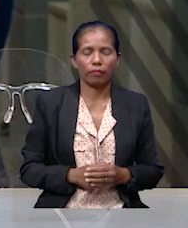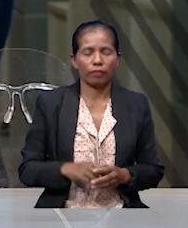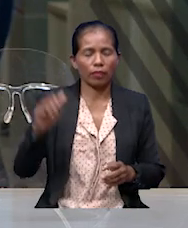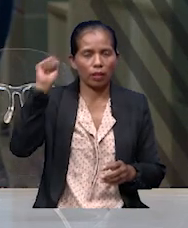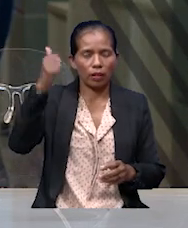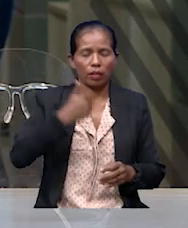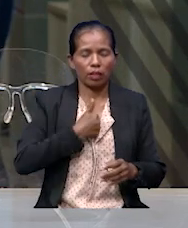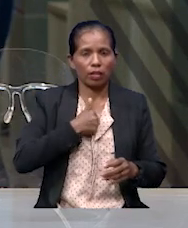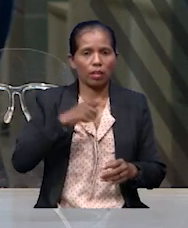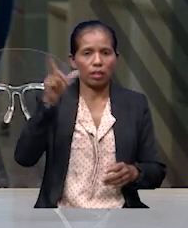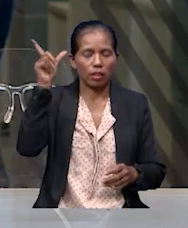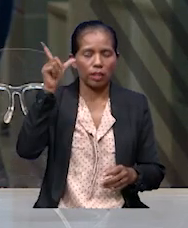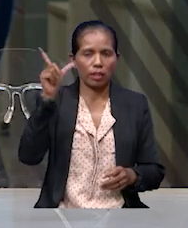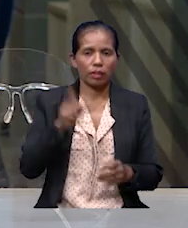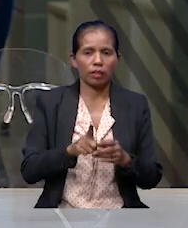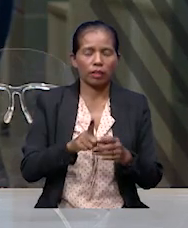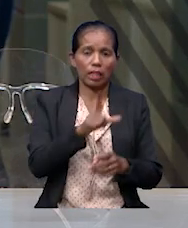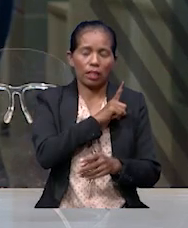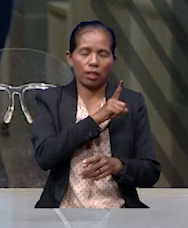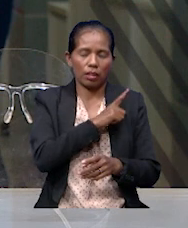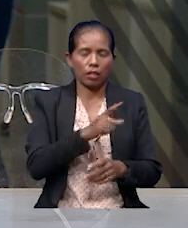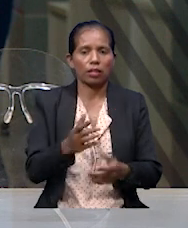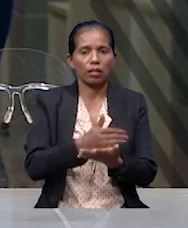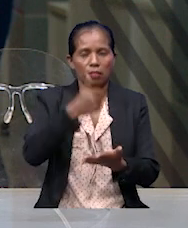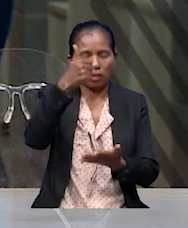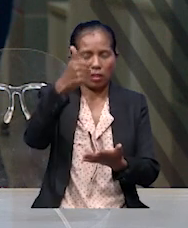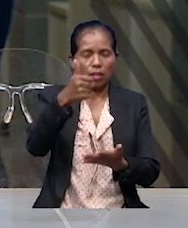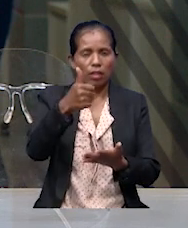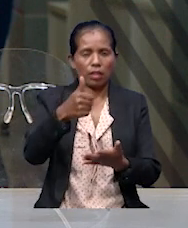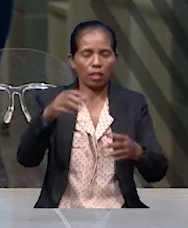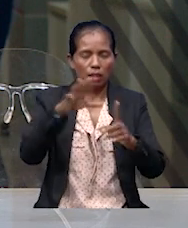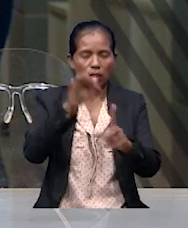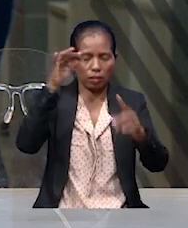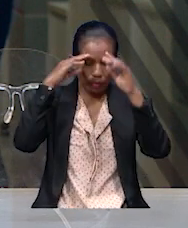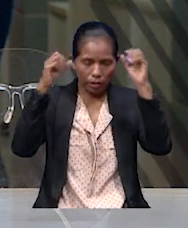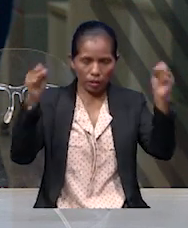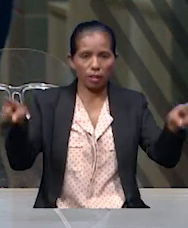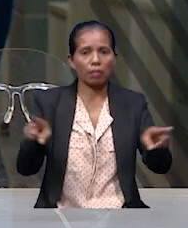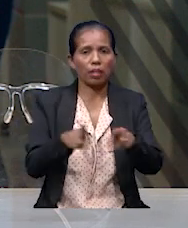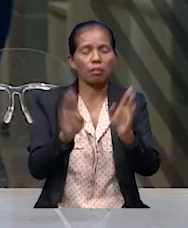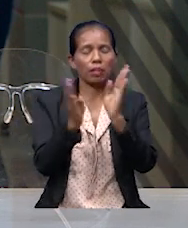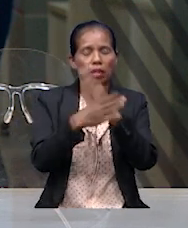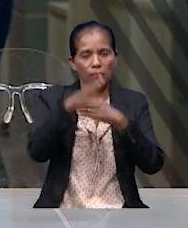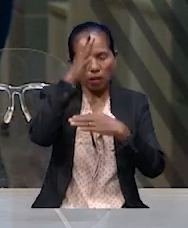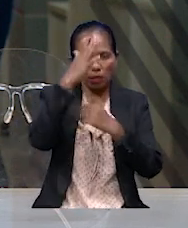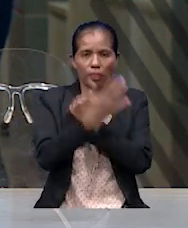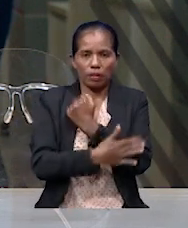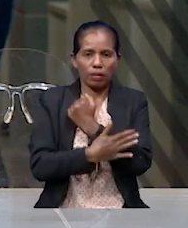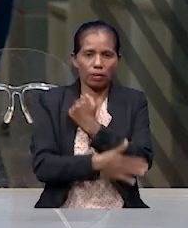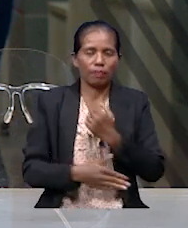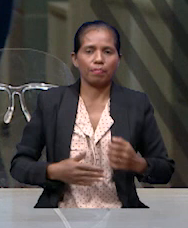Candidato Leranan Timur optimista semanang eleição presidencial tinangne hodi sai aman banasau.